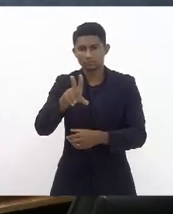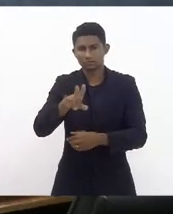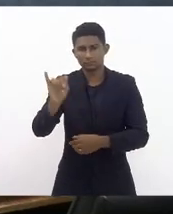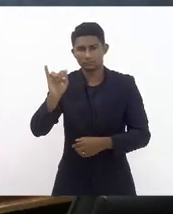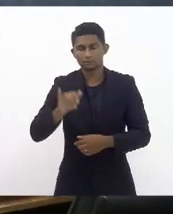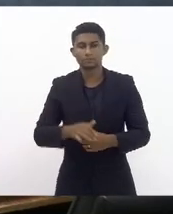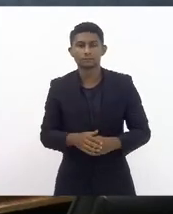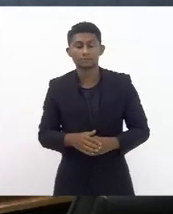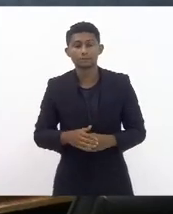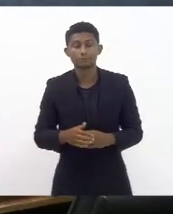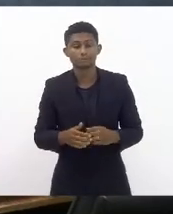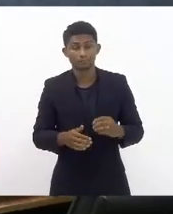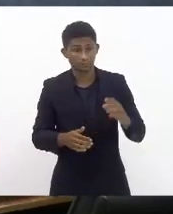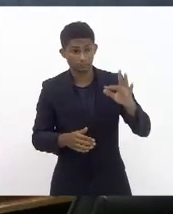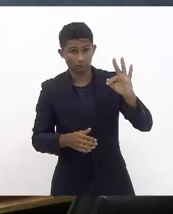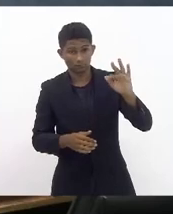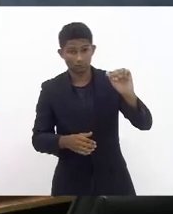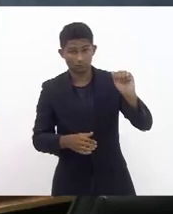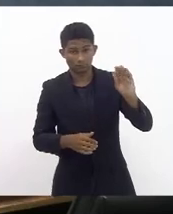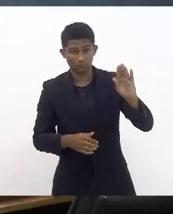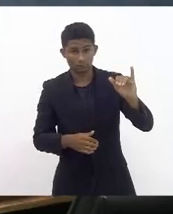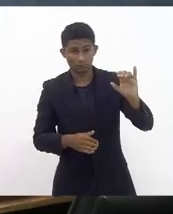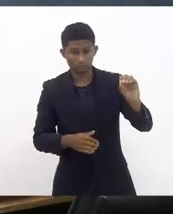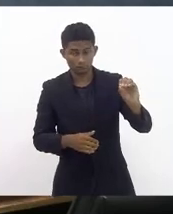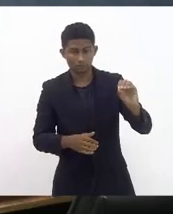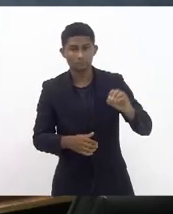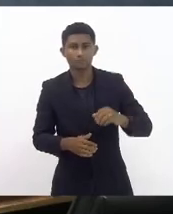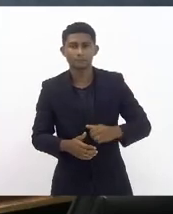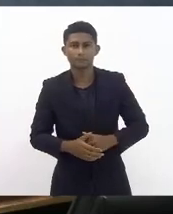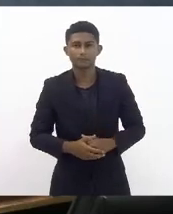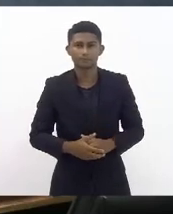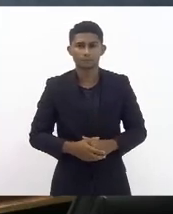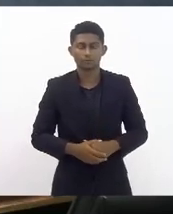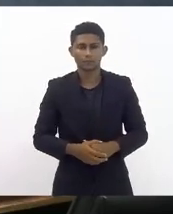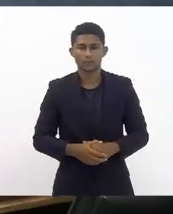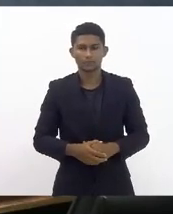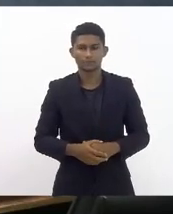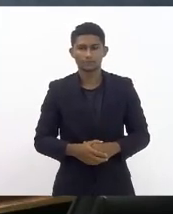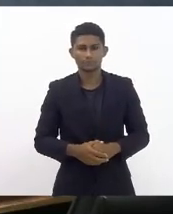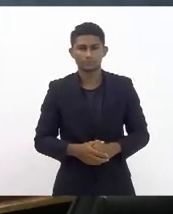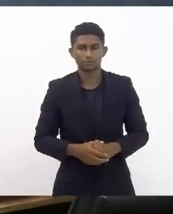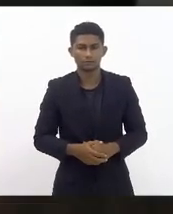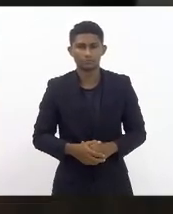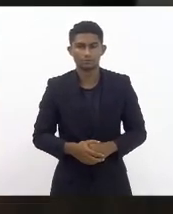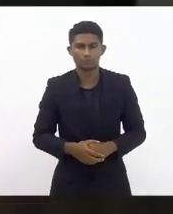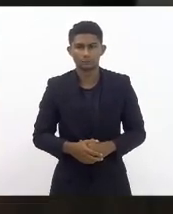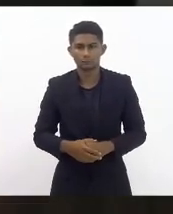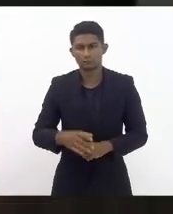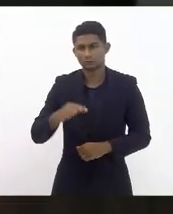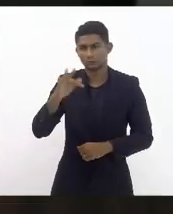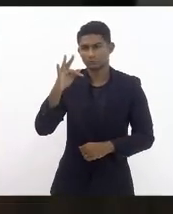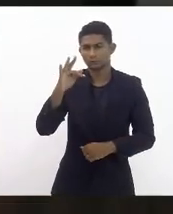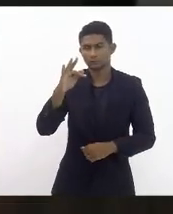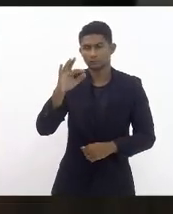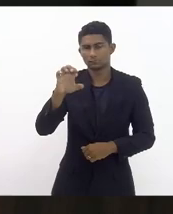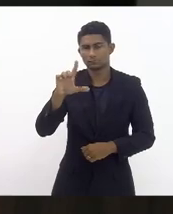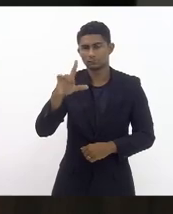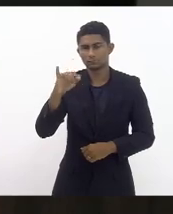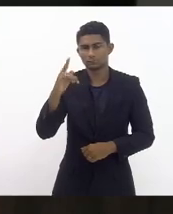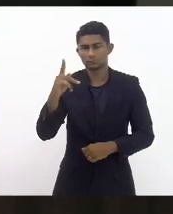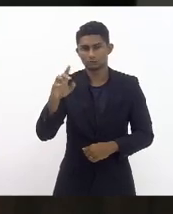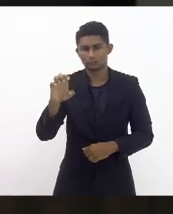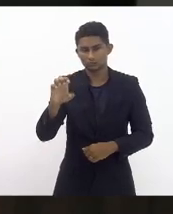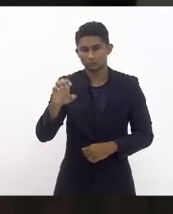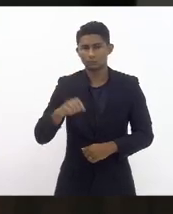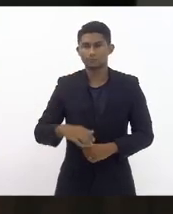Deputado Fábio Silva. Deputado Fábio Silva. Deputado Felipe Pobel. Deputado